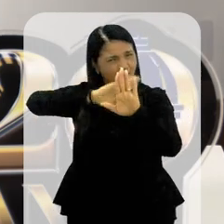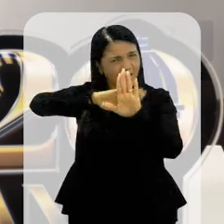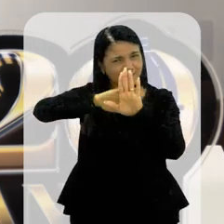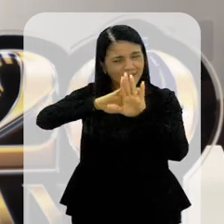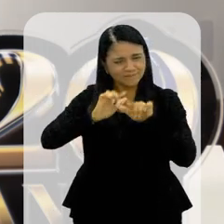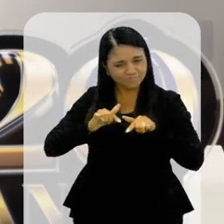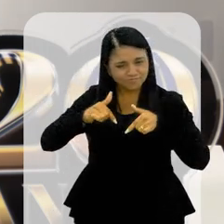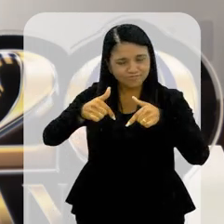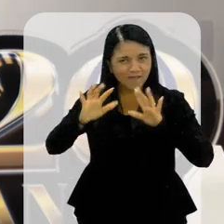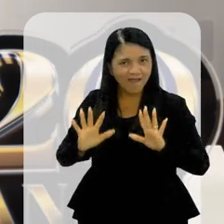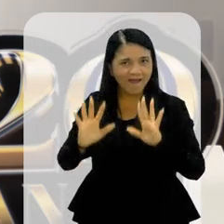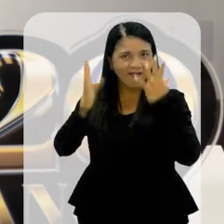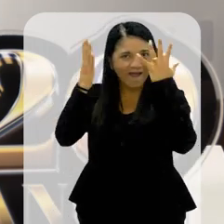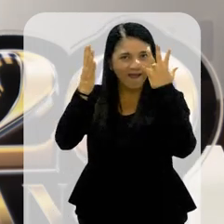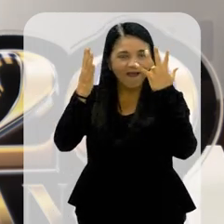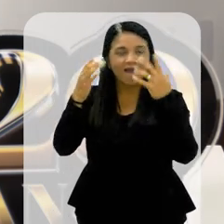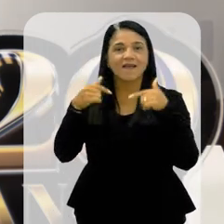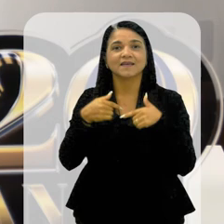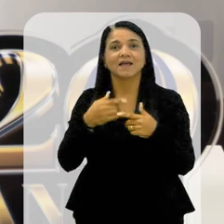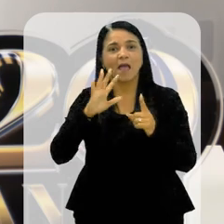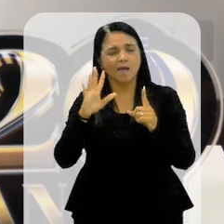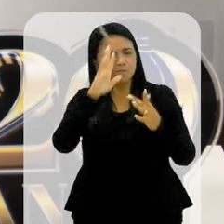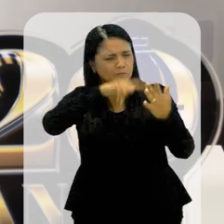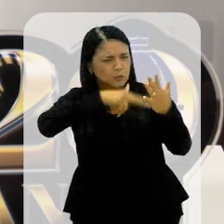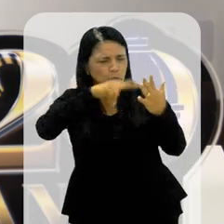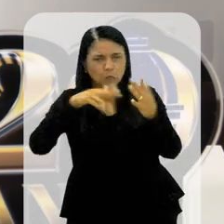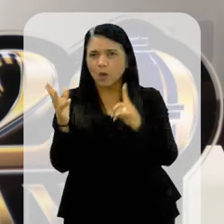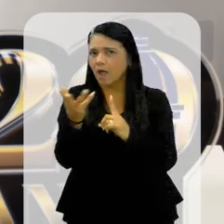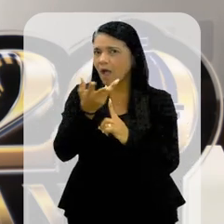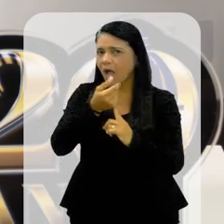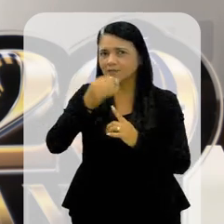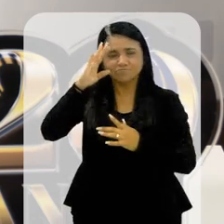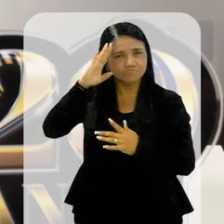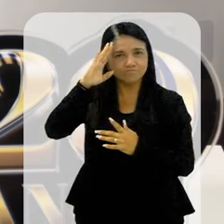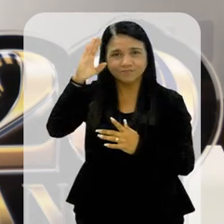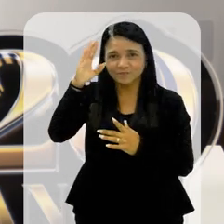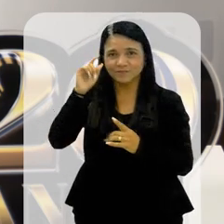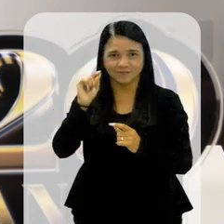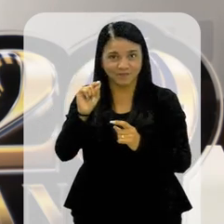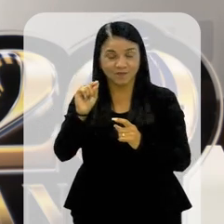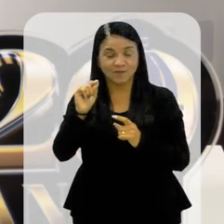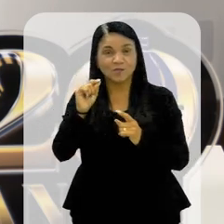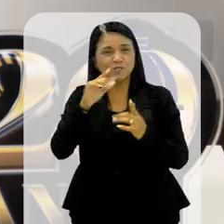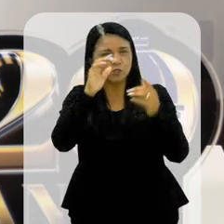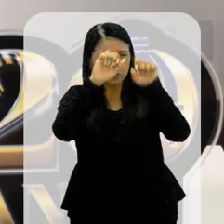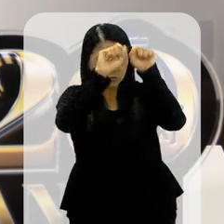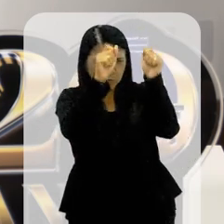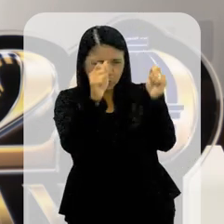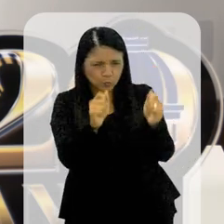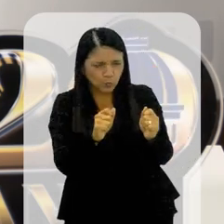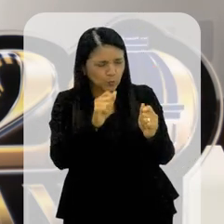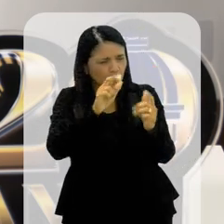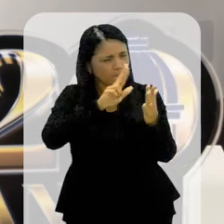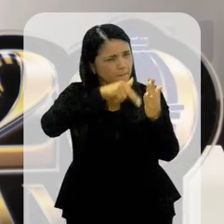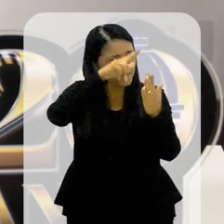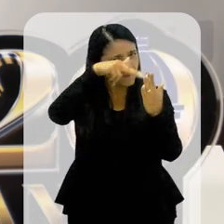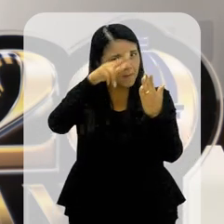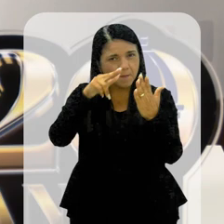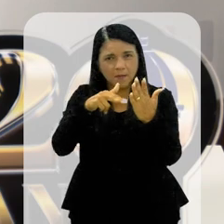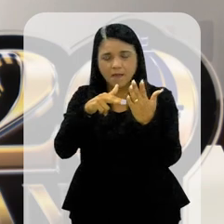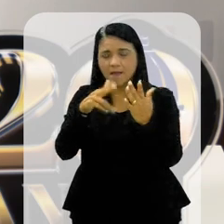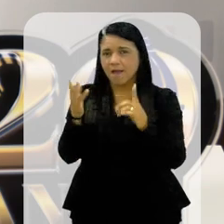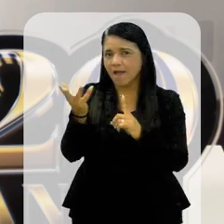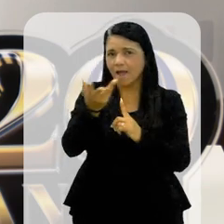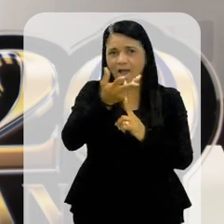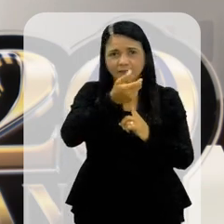com que a festa aconteça. E a pintura de arte é fundamental, né? Eu acredito que tanto escultura quanto pintura de arte